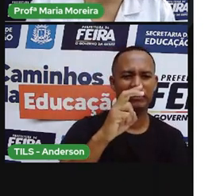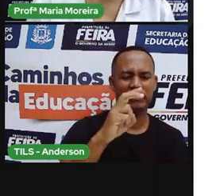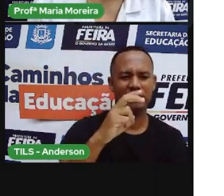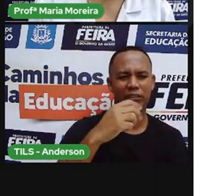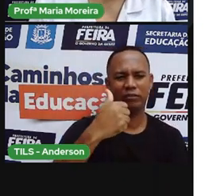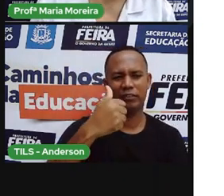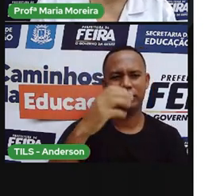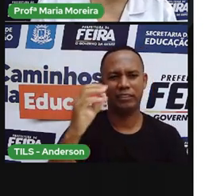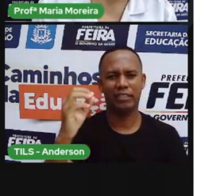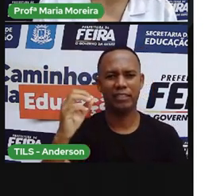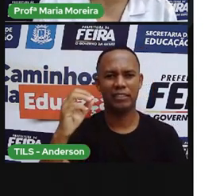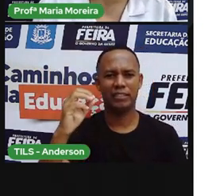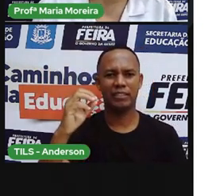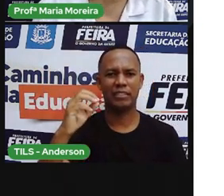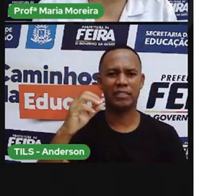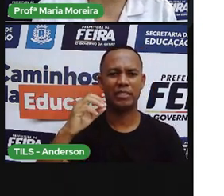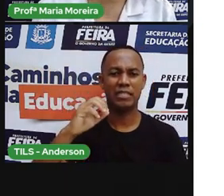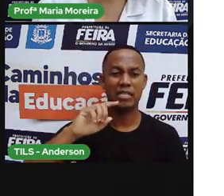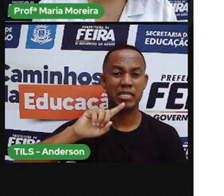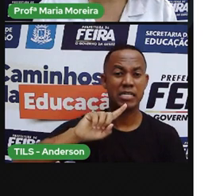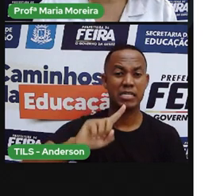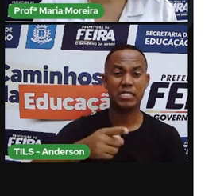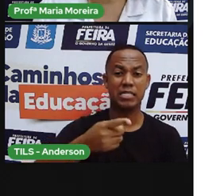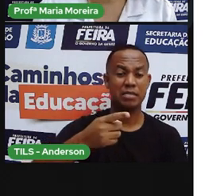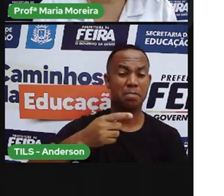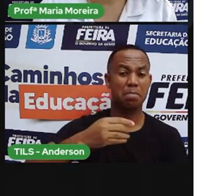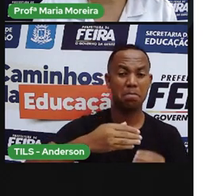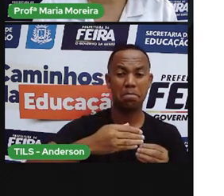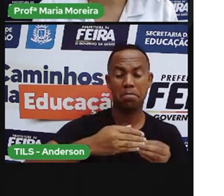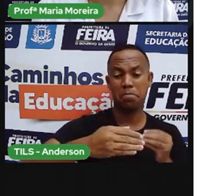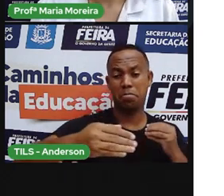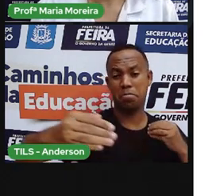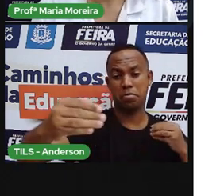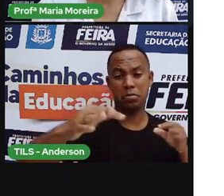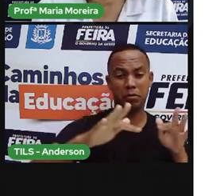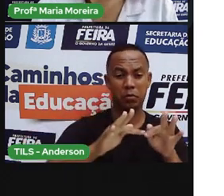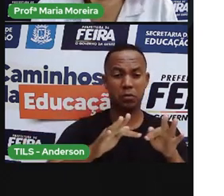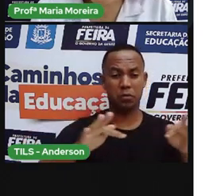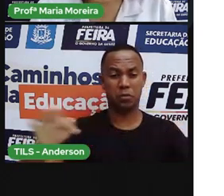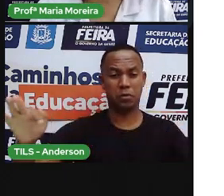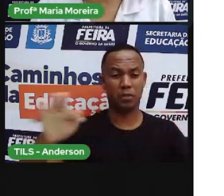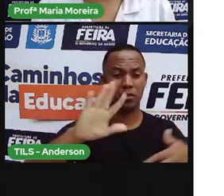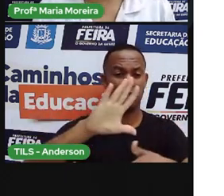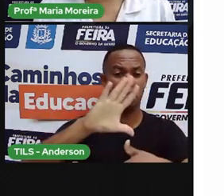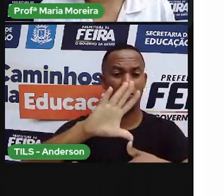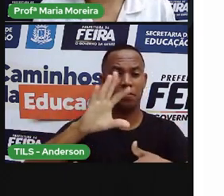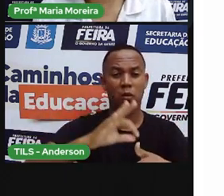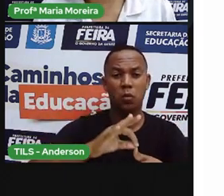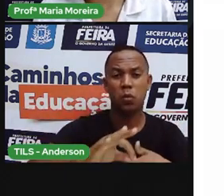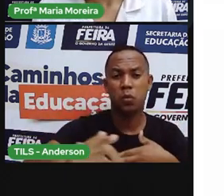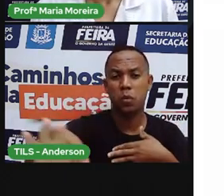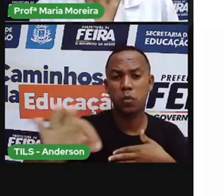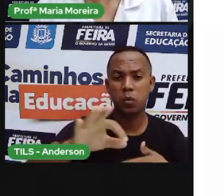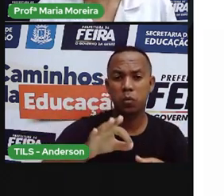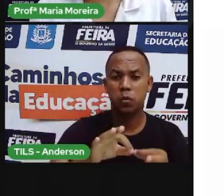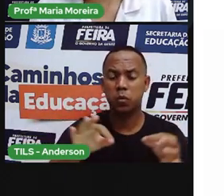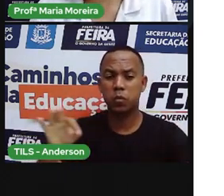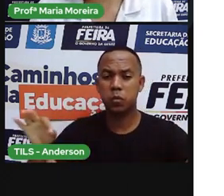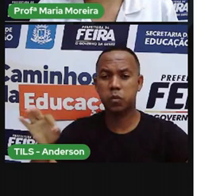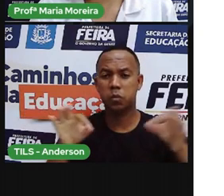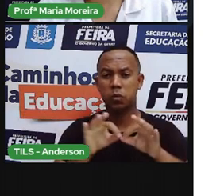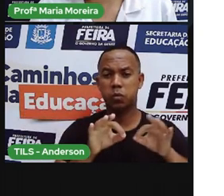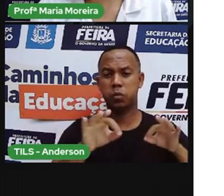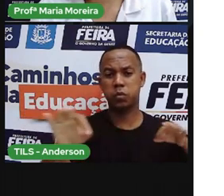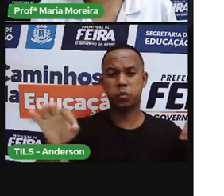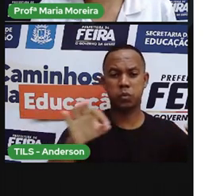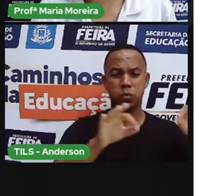de quilômetros quadrados. Será que é pequena, gente? Eu acho que ela é um pouquinho grande. Muito grande, na verdade. Então,